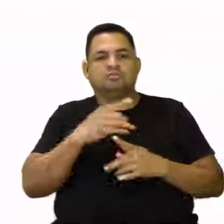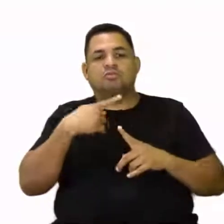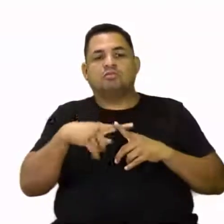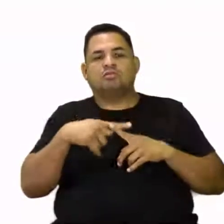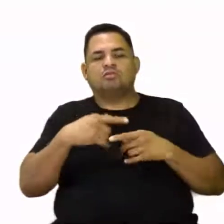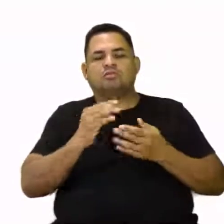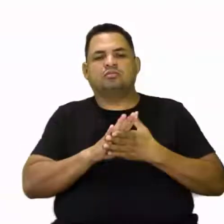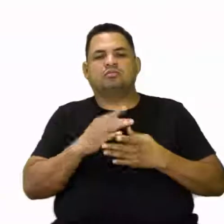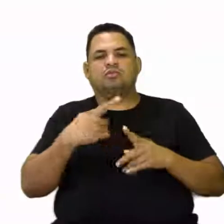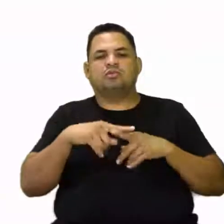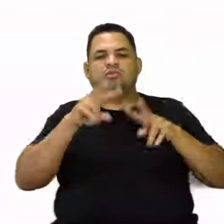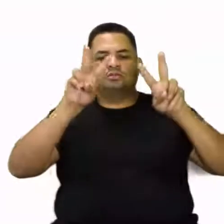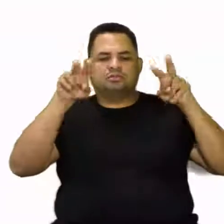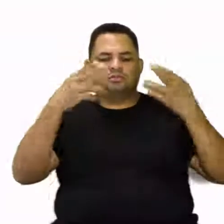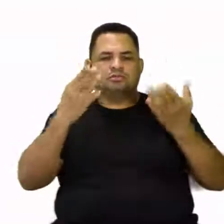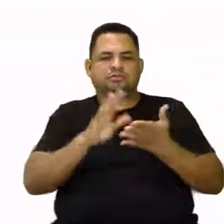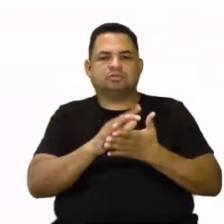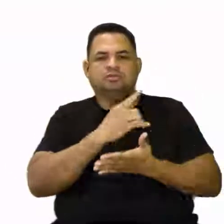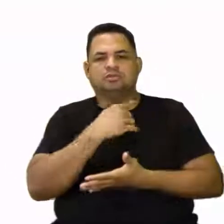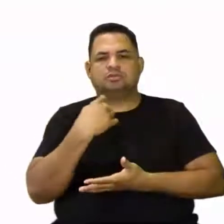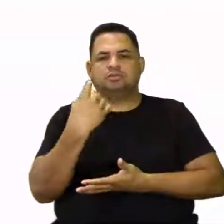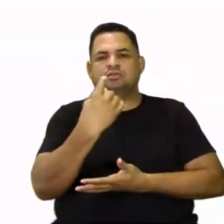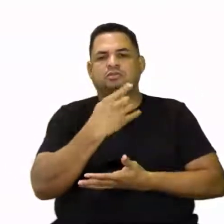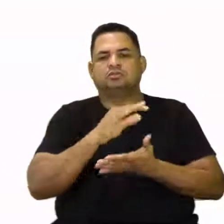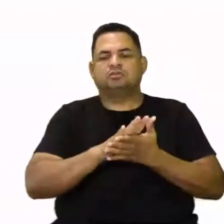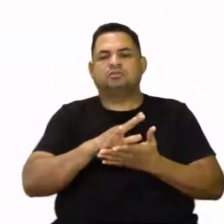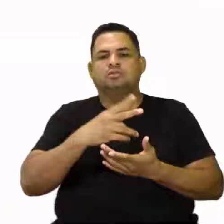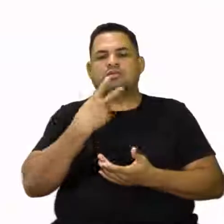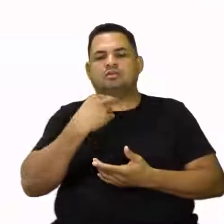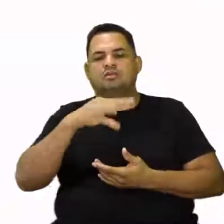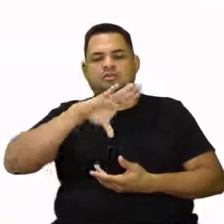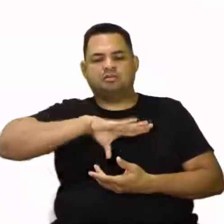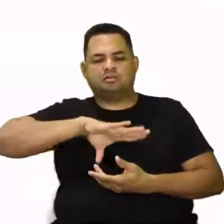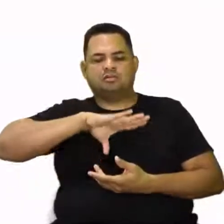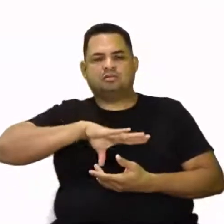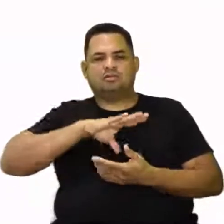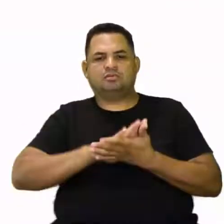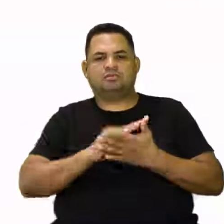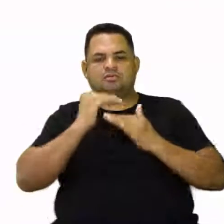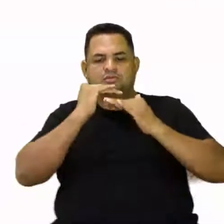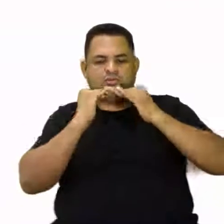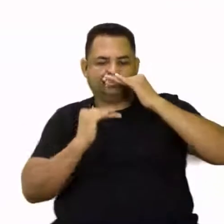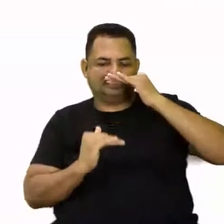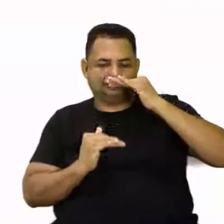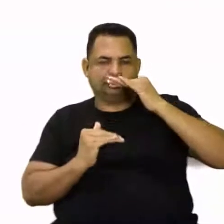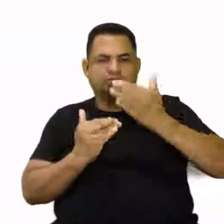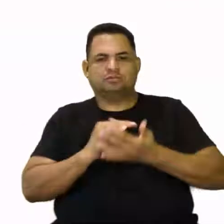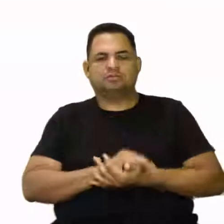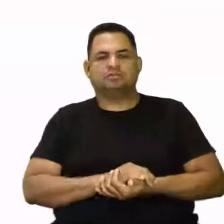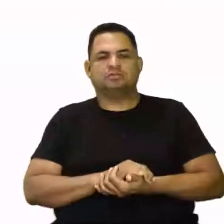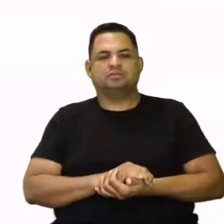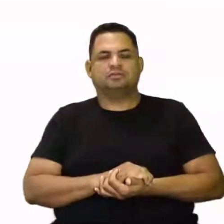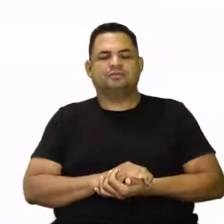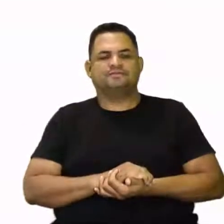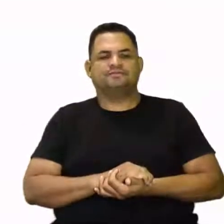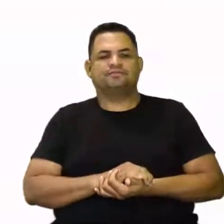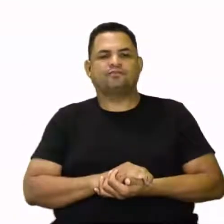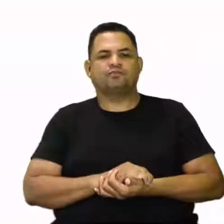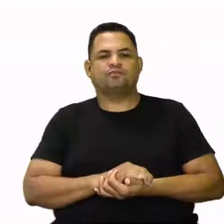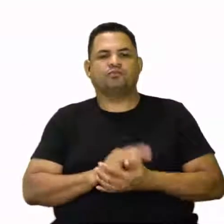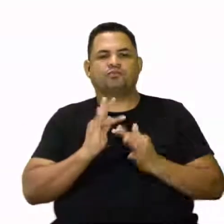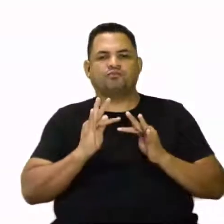aí tem o título e o que nós chamamos na língua portuguesa que seria de subtítulos. Isso mesmo. E